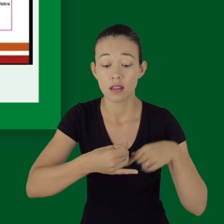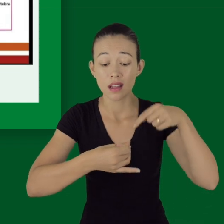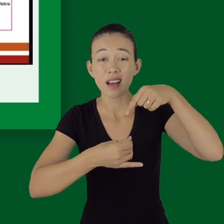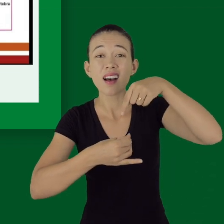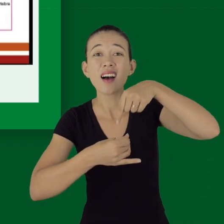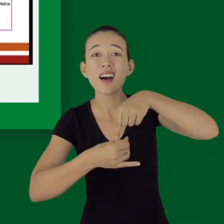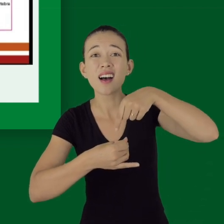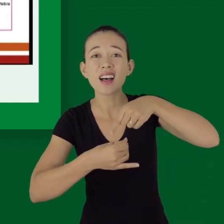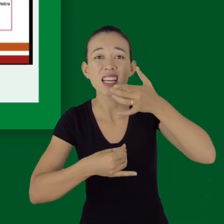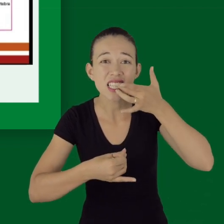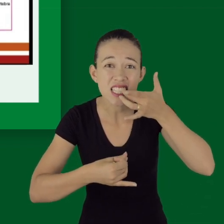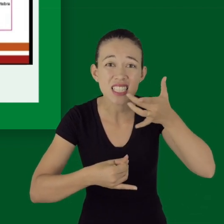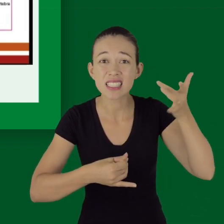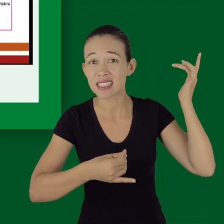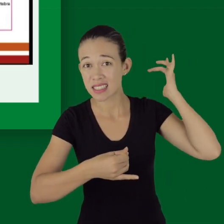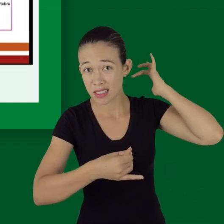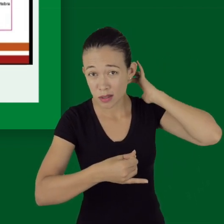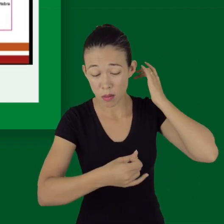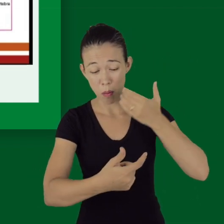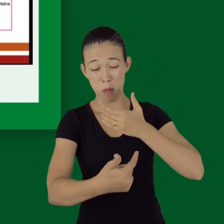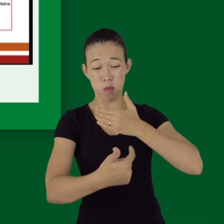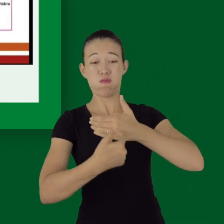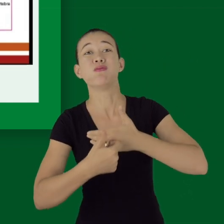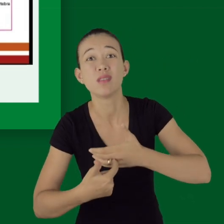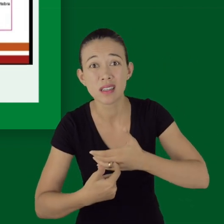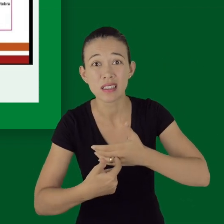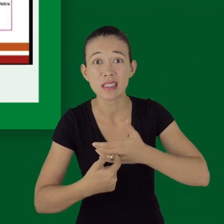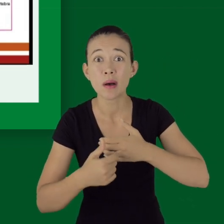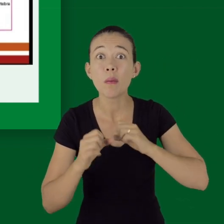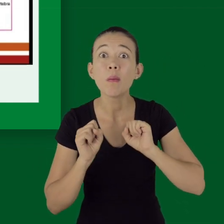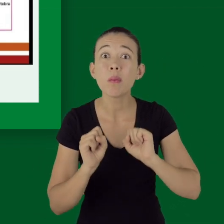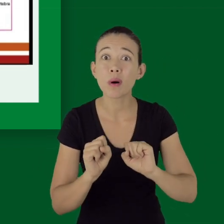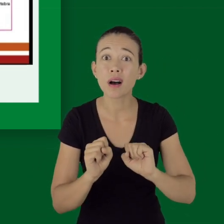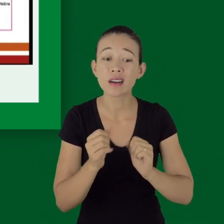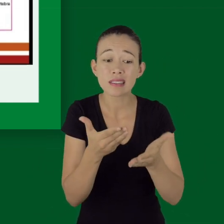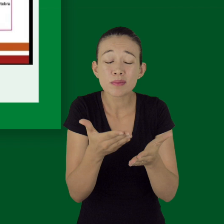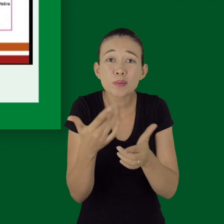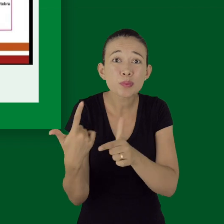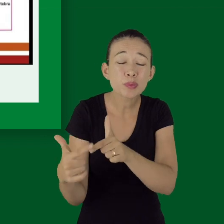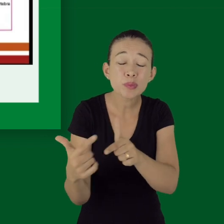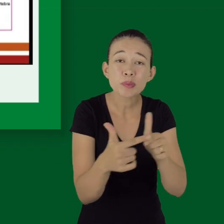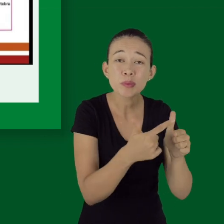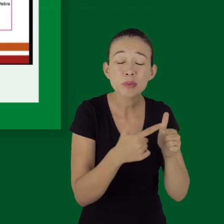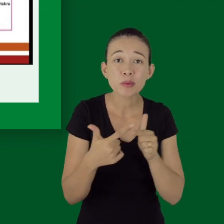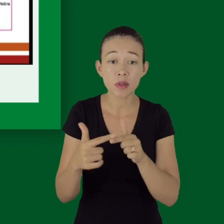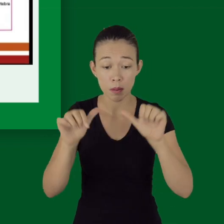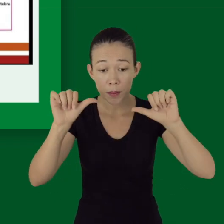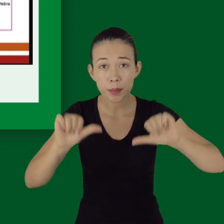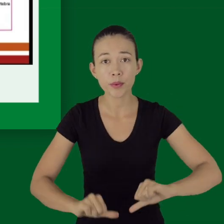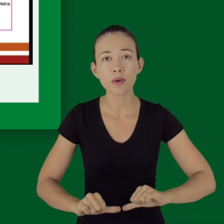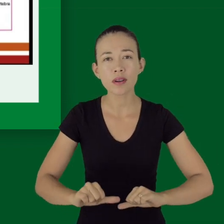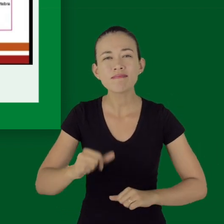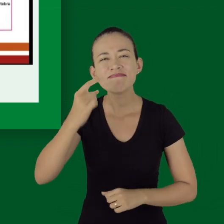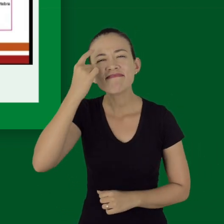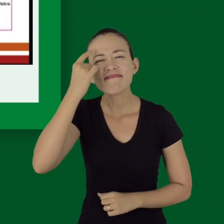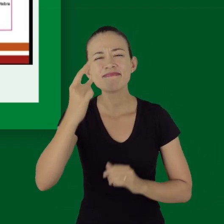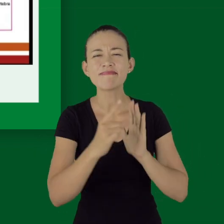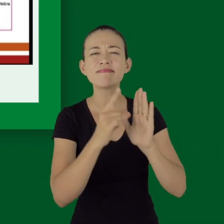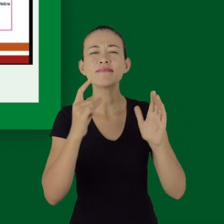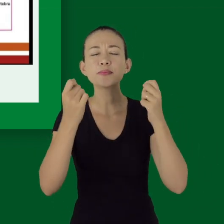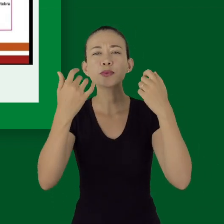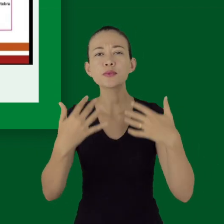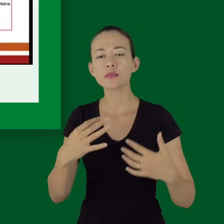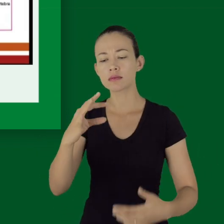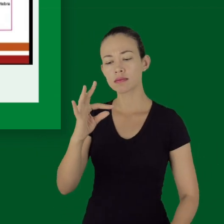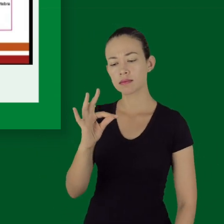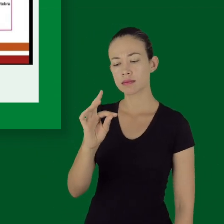para dentro do leito medular. E pode comprometer alguns tratos e outros não. Por isso que, no momento